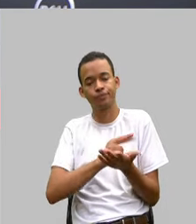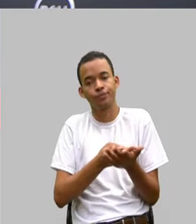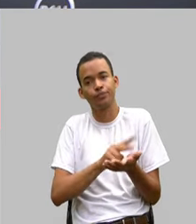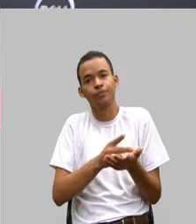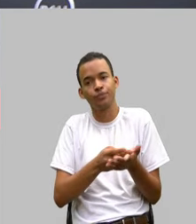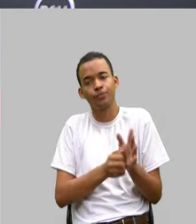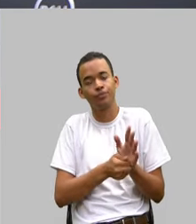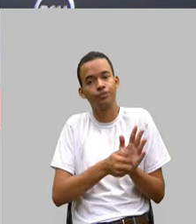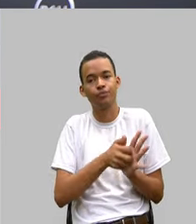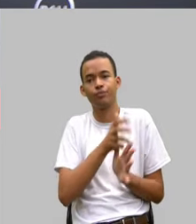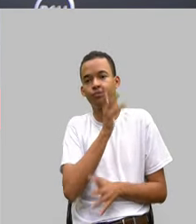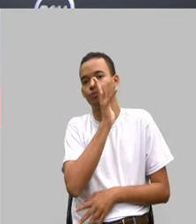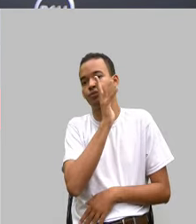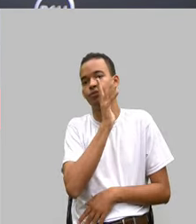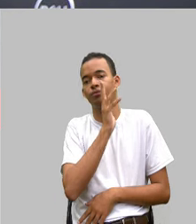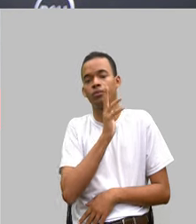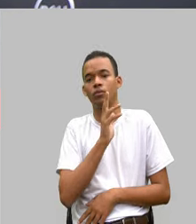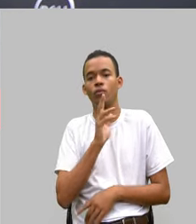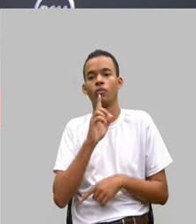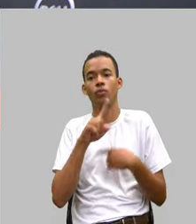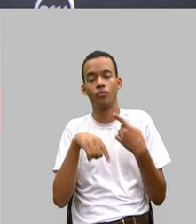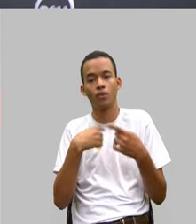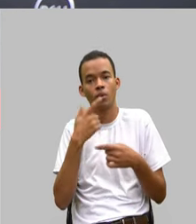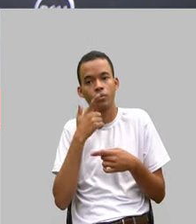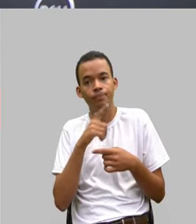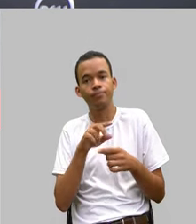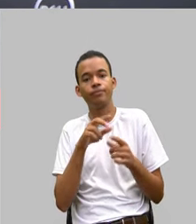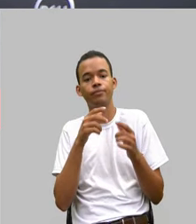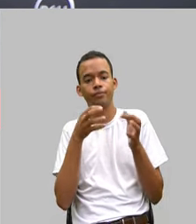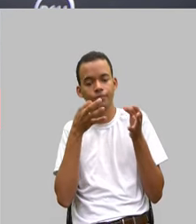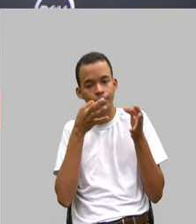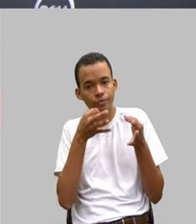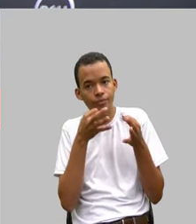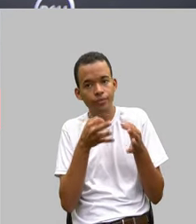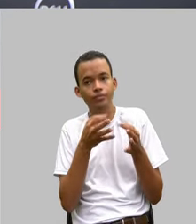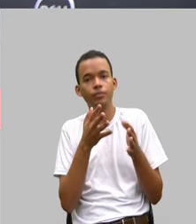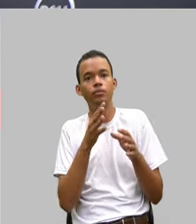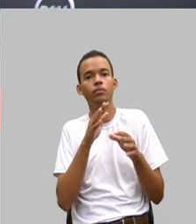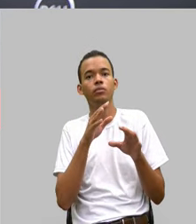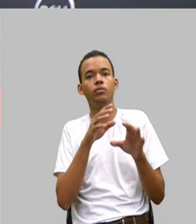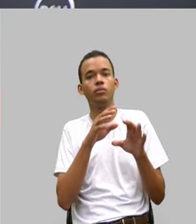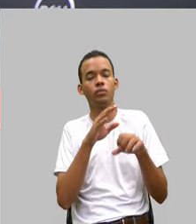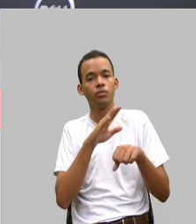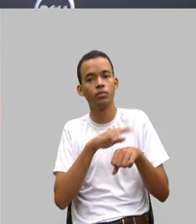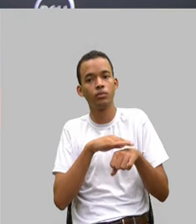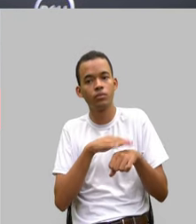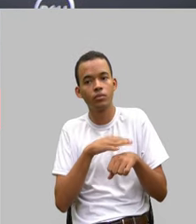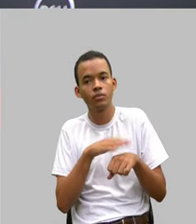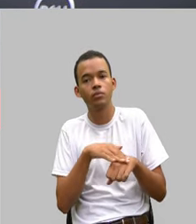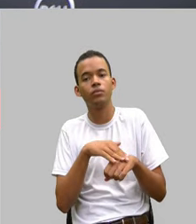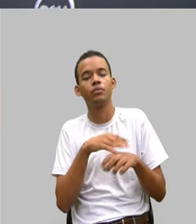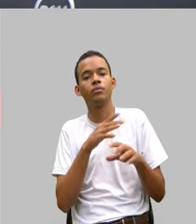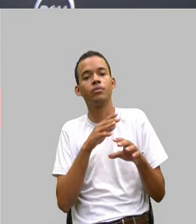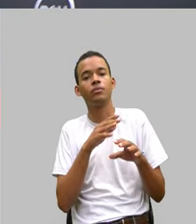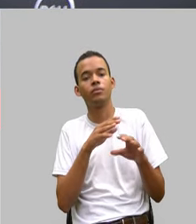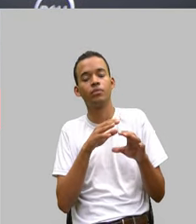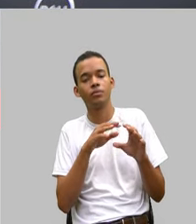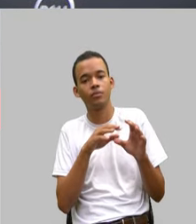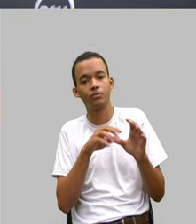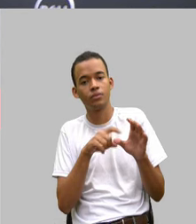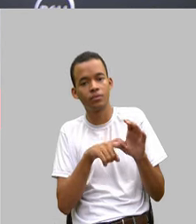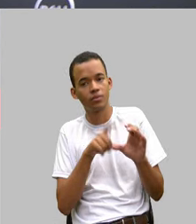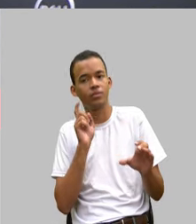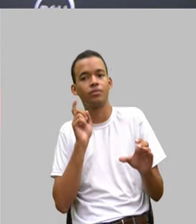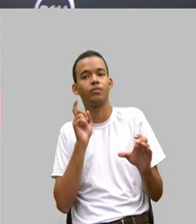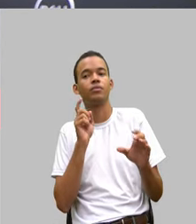né ele conseguindo já fixar o olhar ter mais autonomia eh conseguindo interagir com a família Então